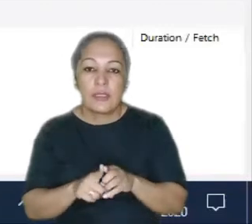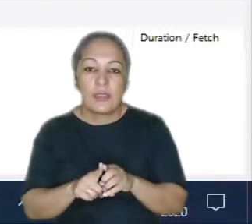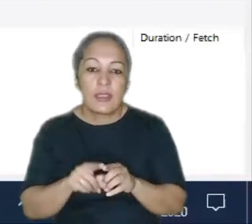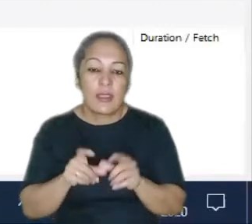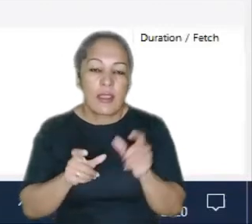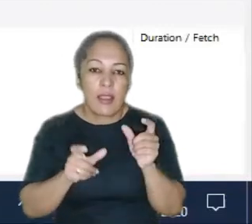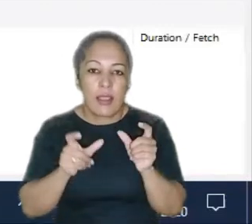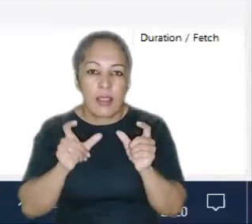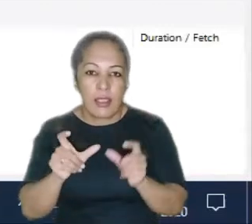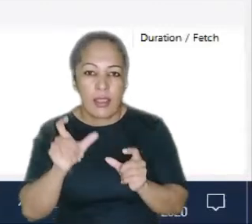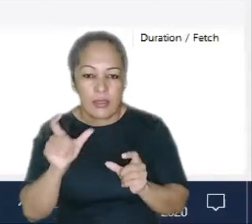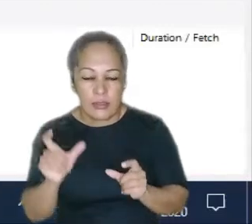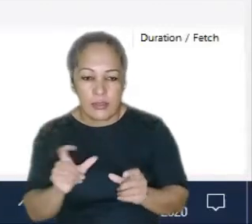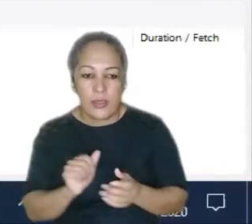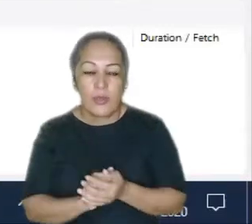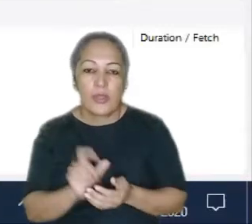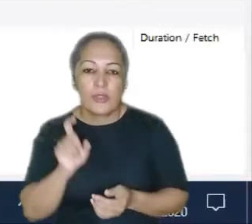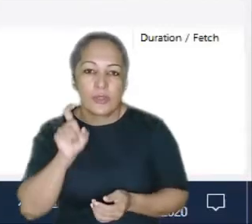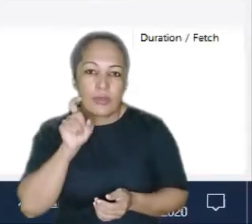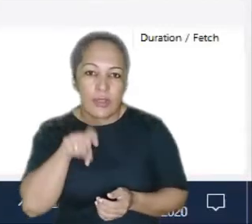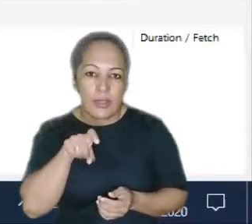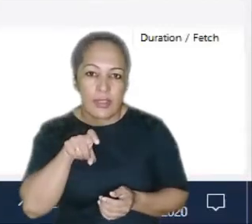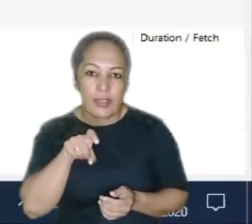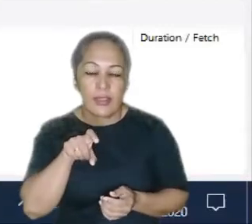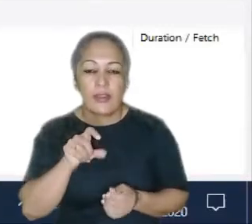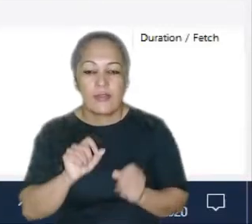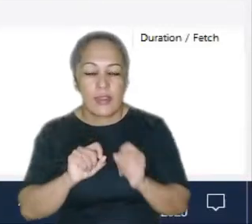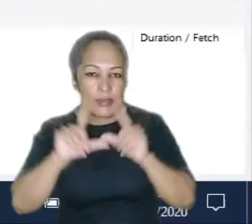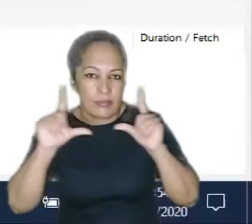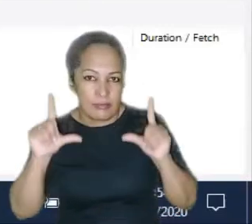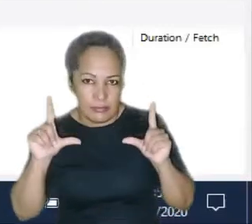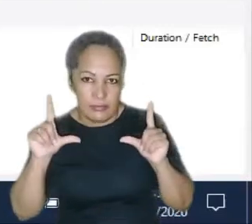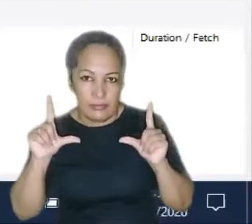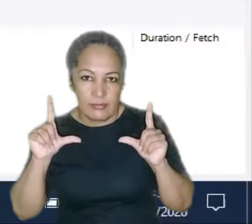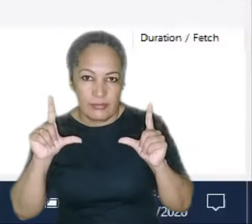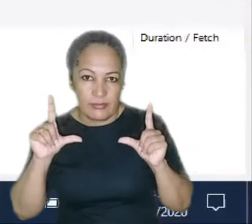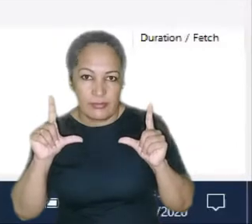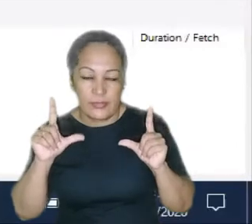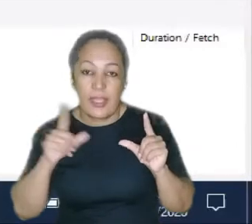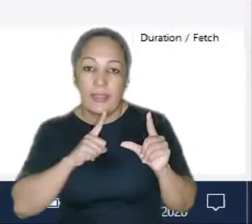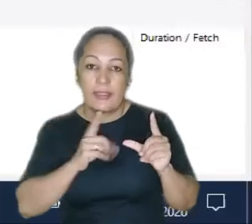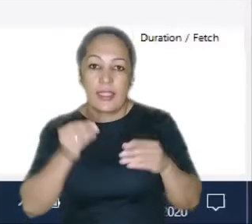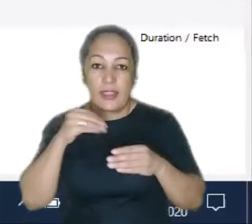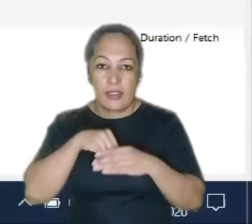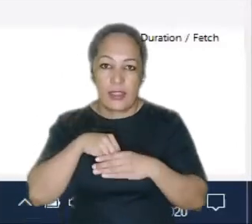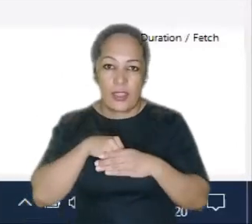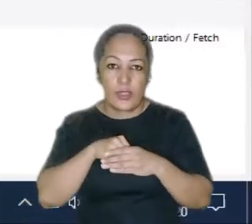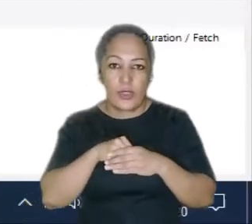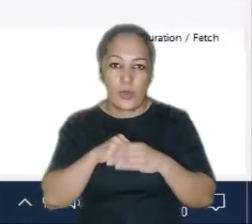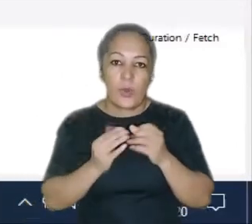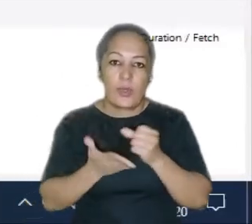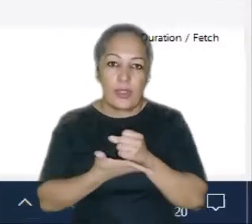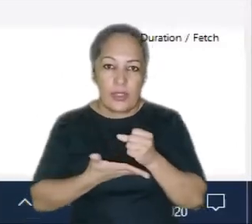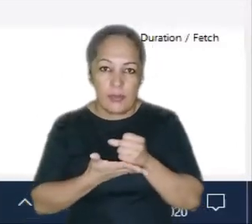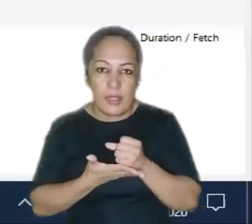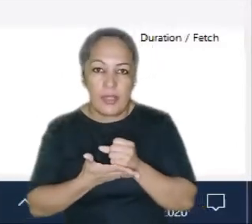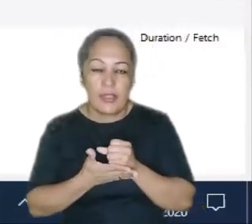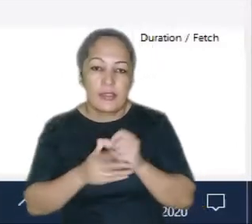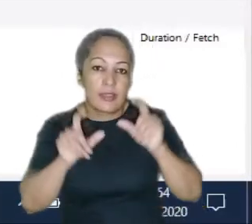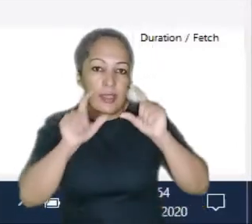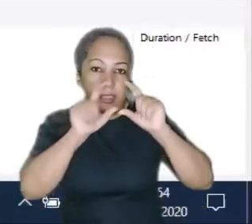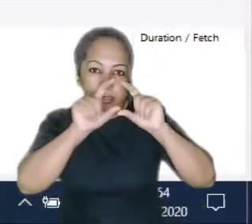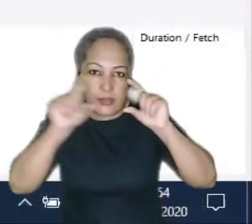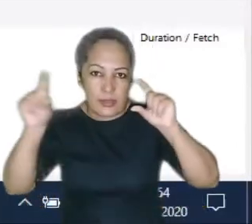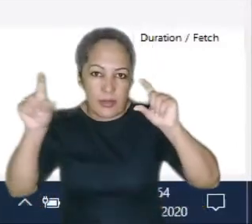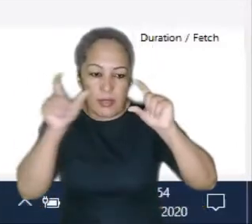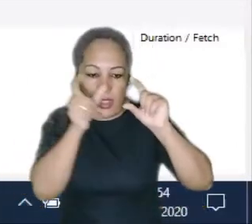na abinha do lado, ó, ele vai abrir o que existe dentro da base, que é as tabelas do banco. Olha só, então eu tenho